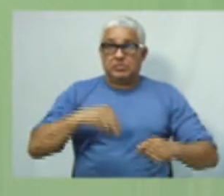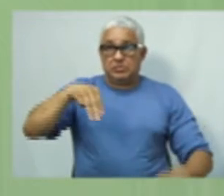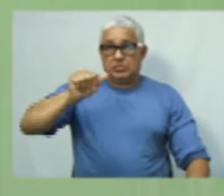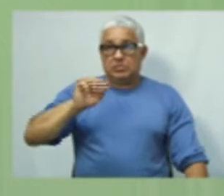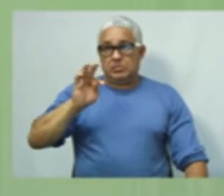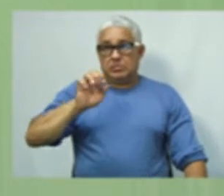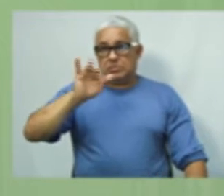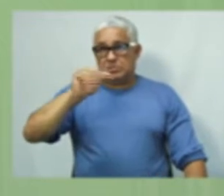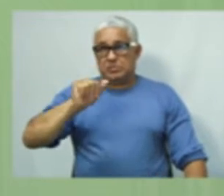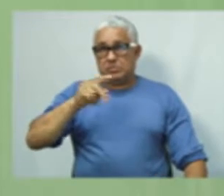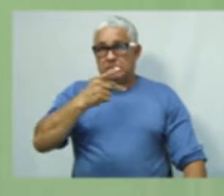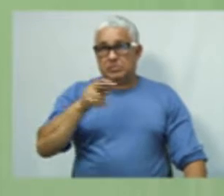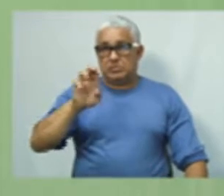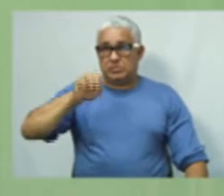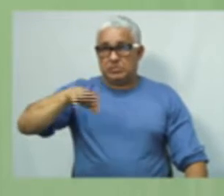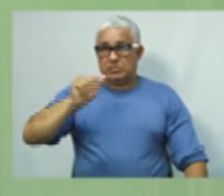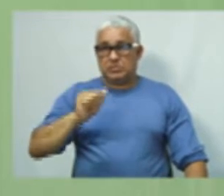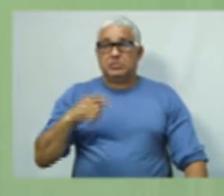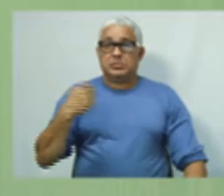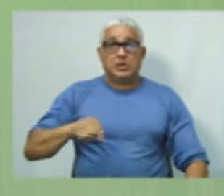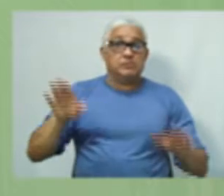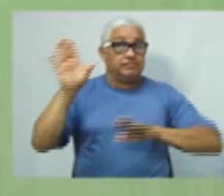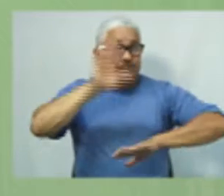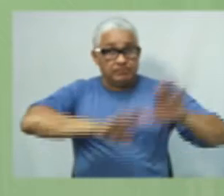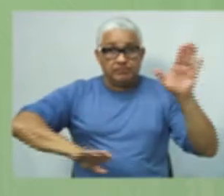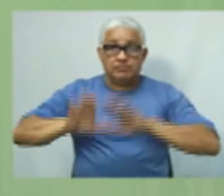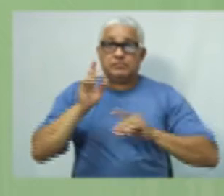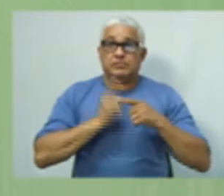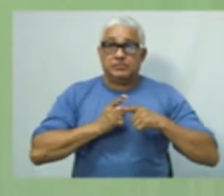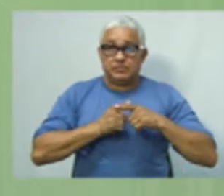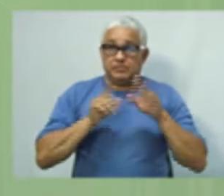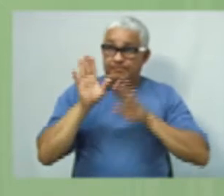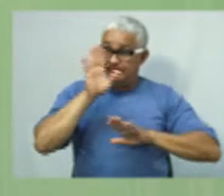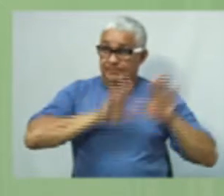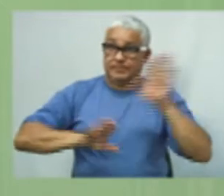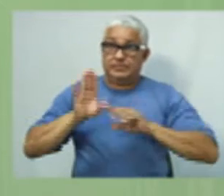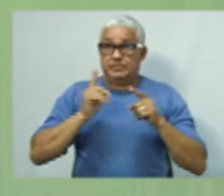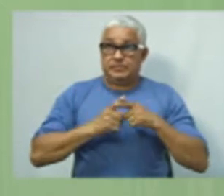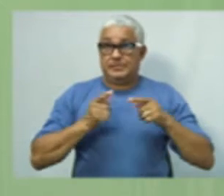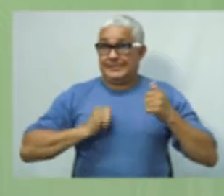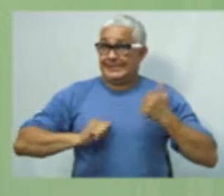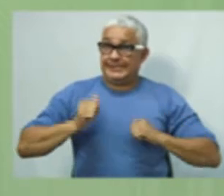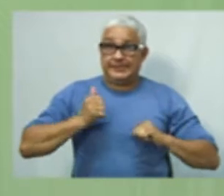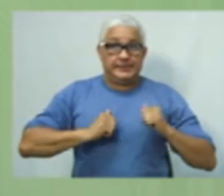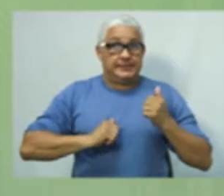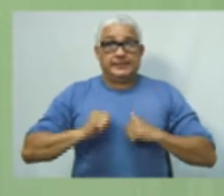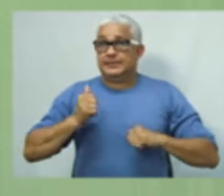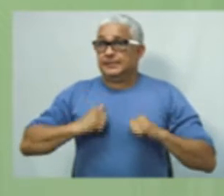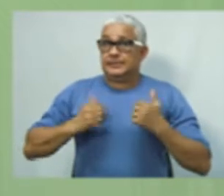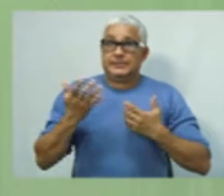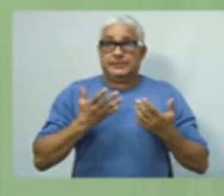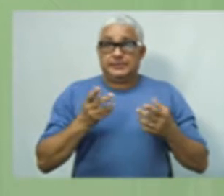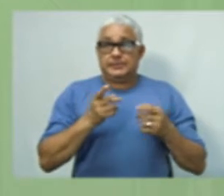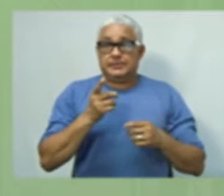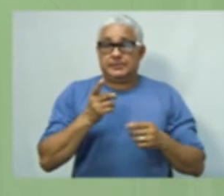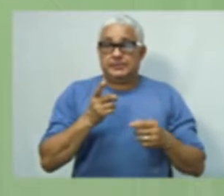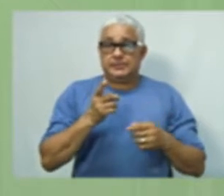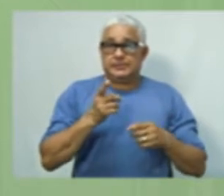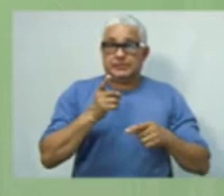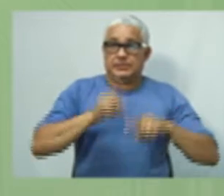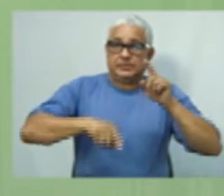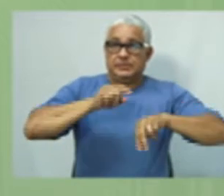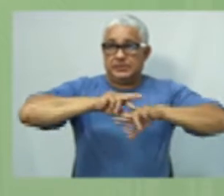matéria-prima, né? Onde aqui tem que ter muito cuidado, porque na expectativa, no anseio de colocar aquele produto que